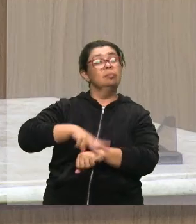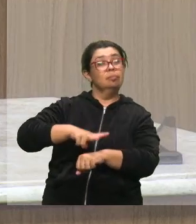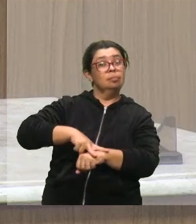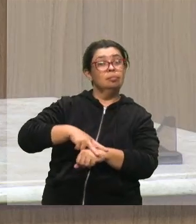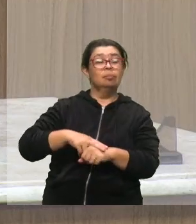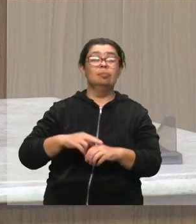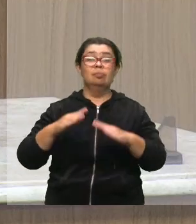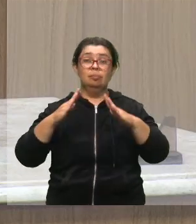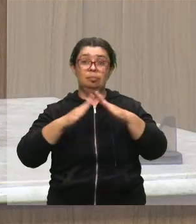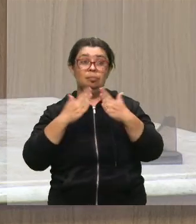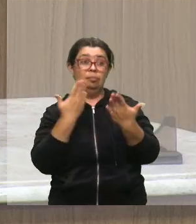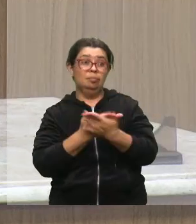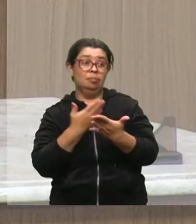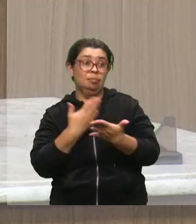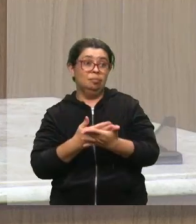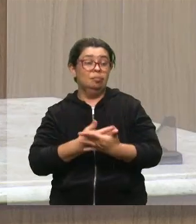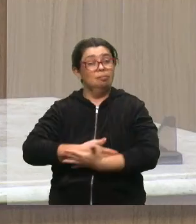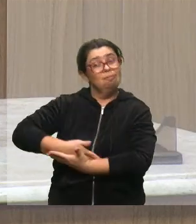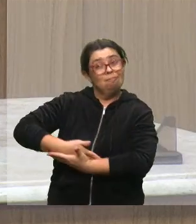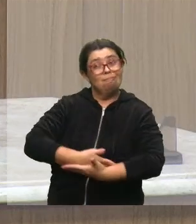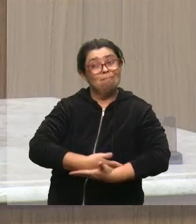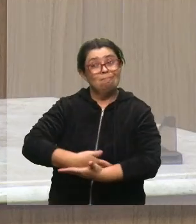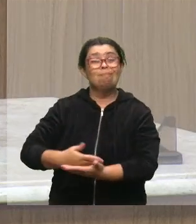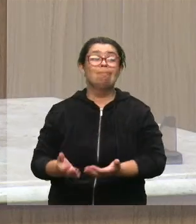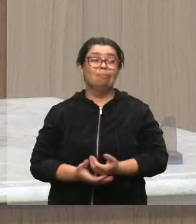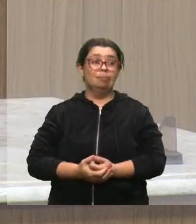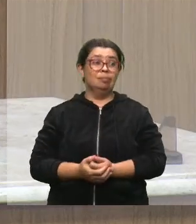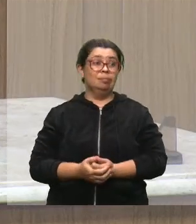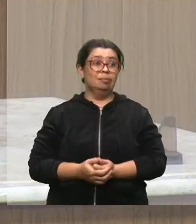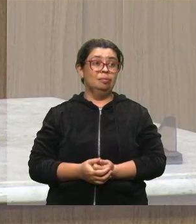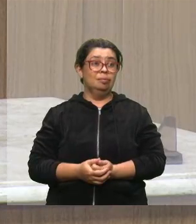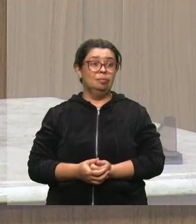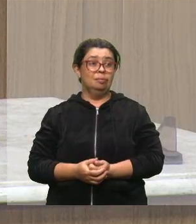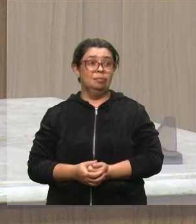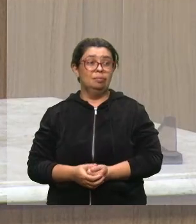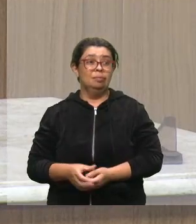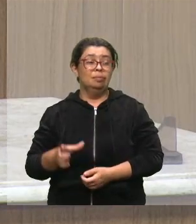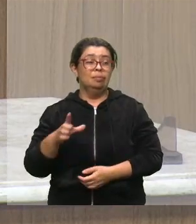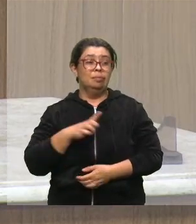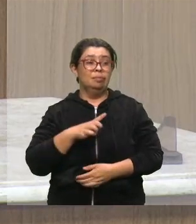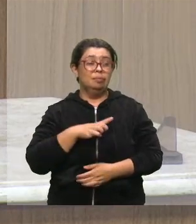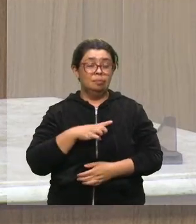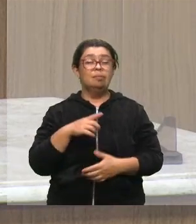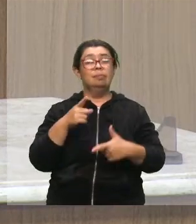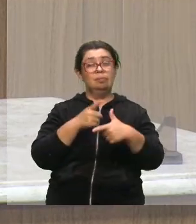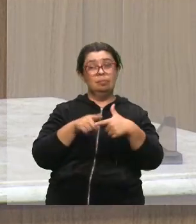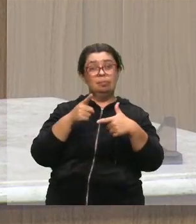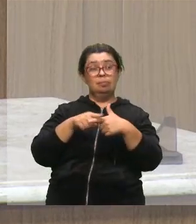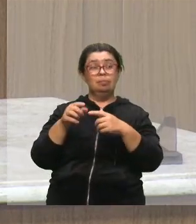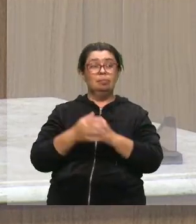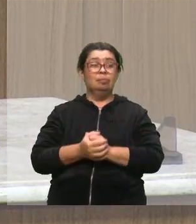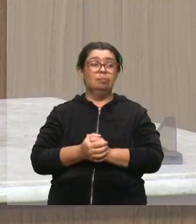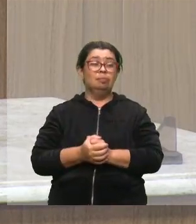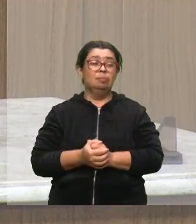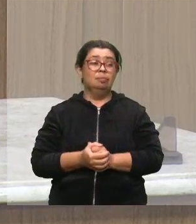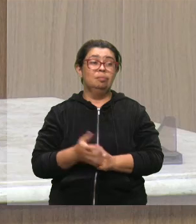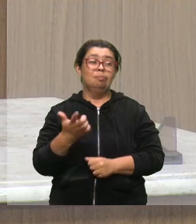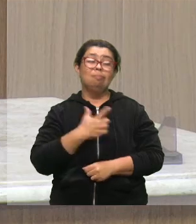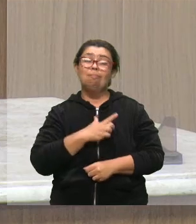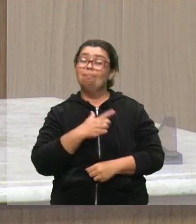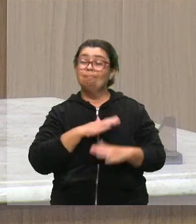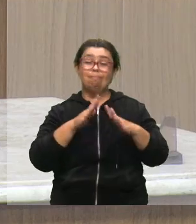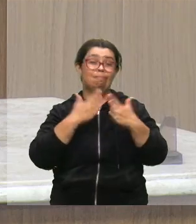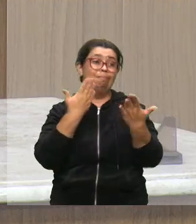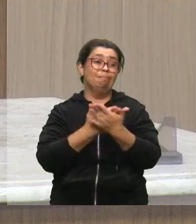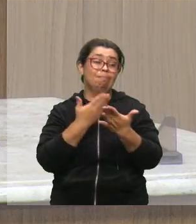né? E aí nós temos uma rede do tamanho da nossa e nós não construímos escolas,